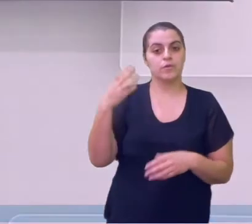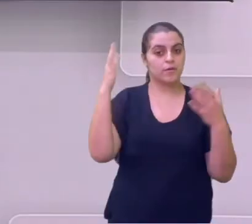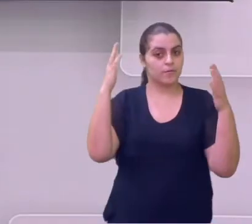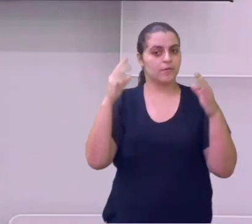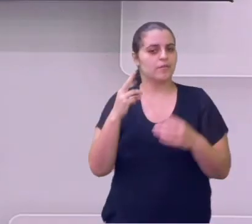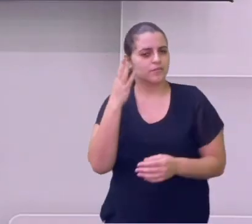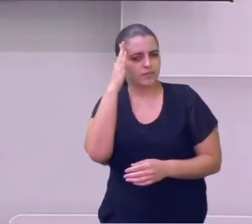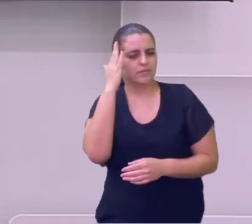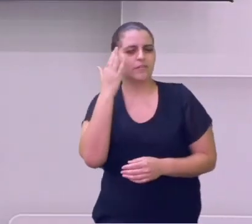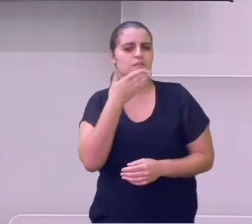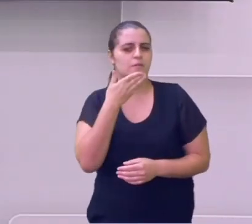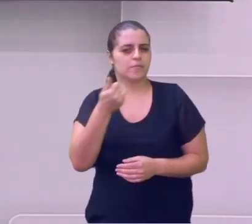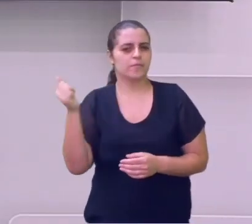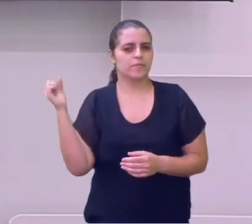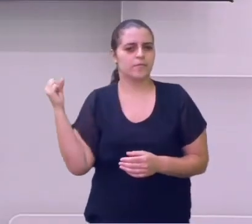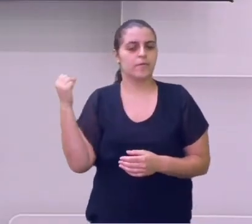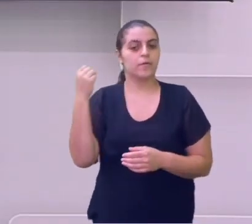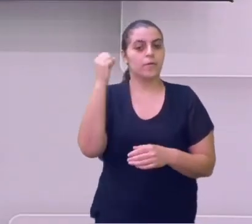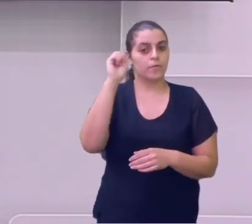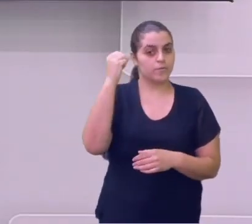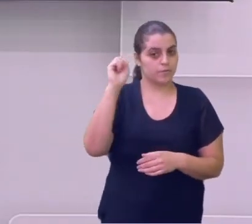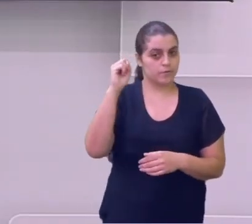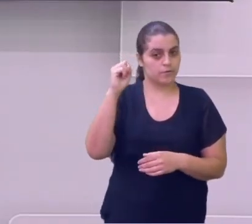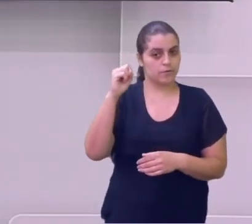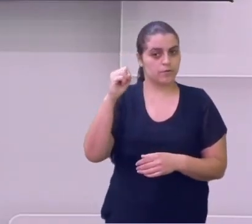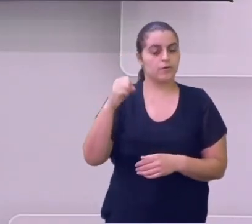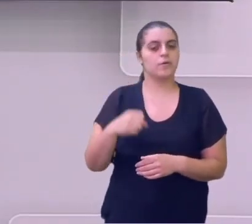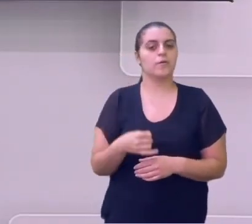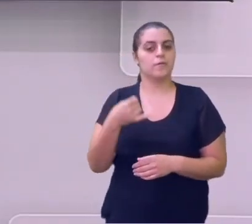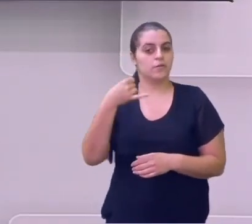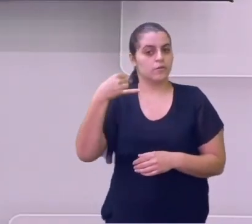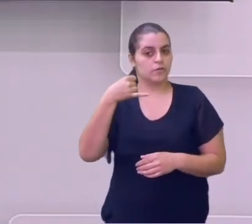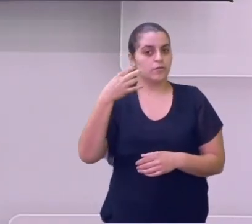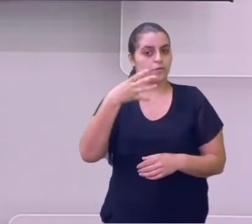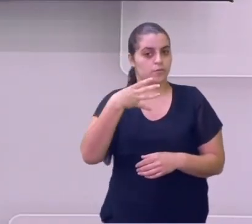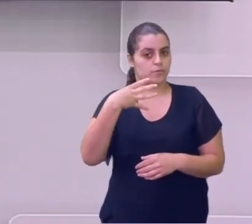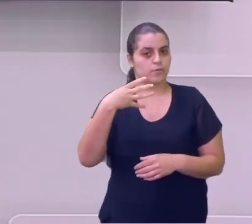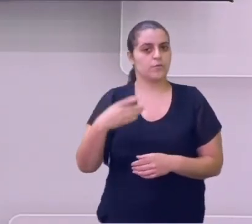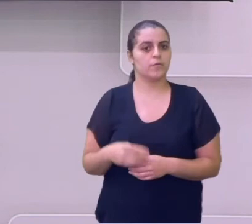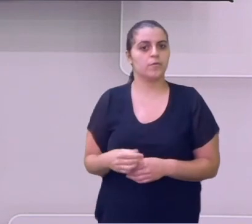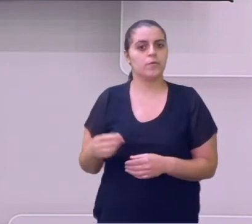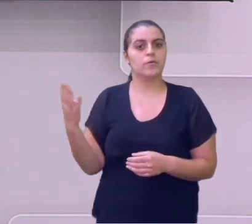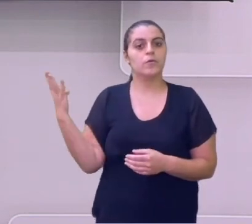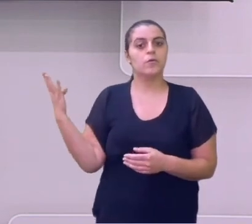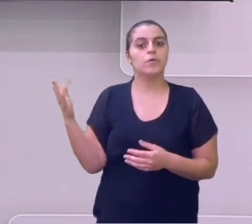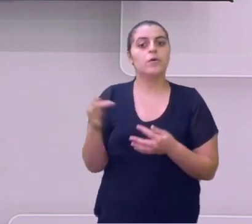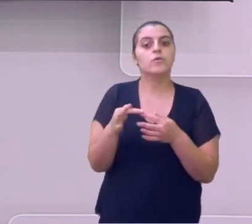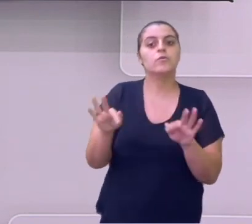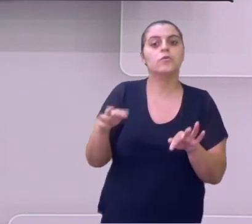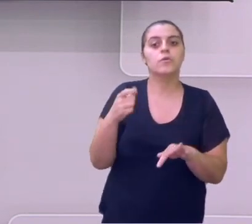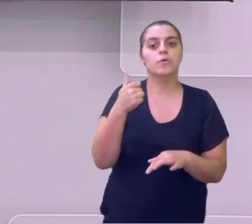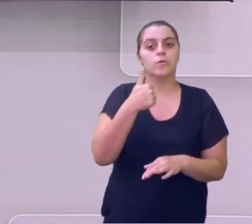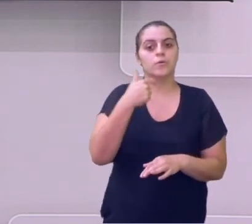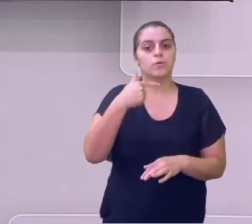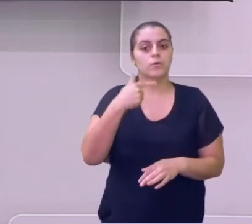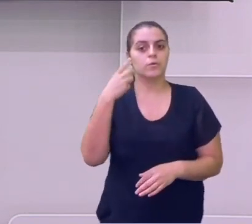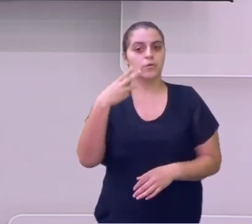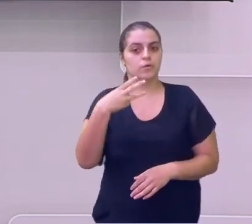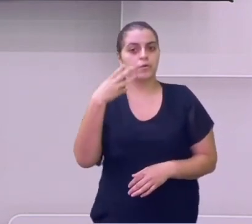para vocês entenderem, ó. 8, eu vou tirar 4. Sobrou? 1,